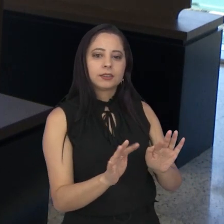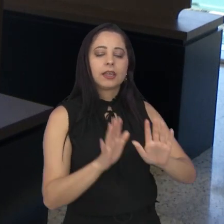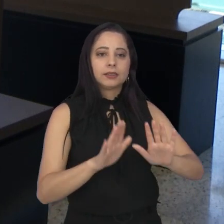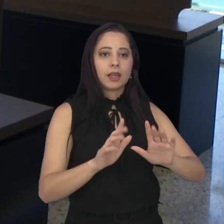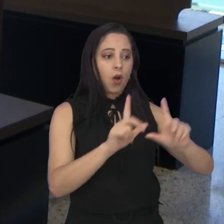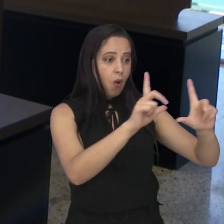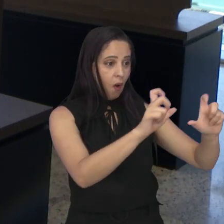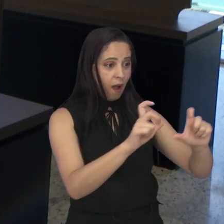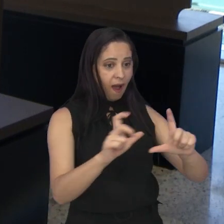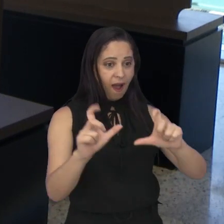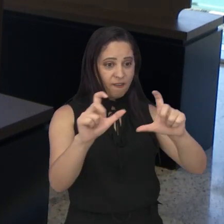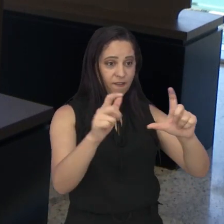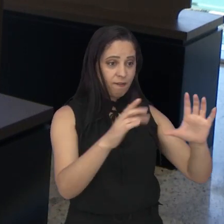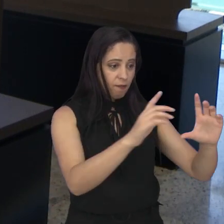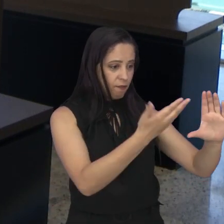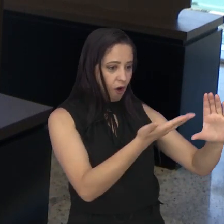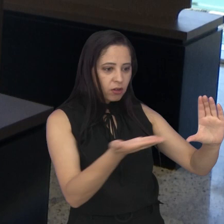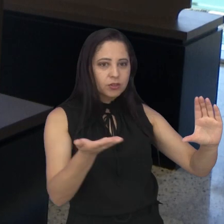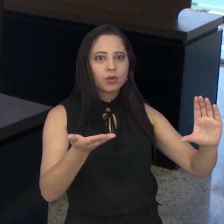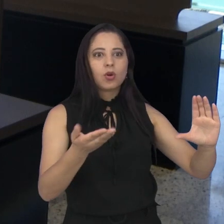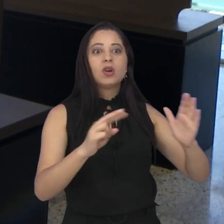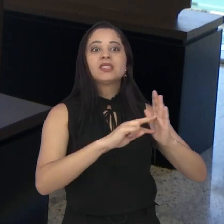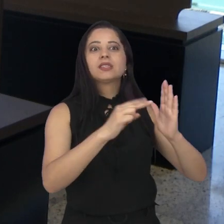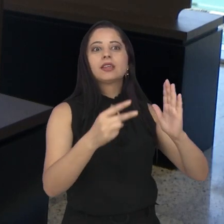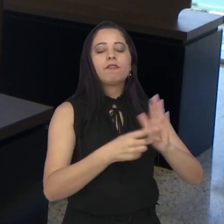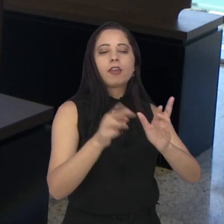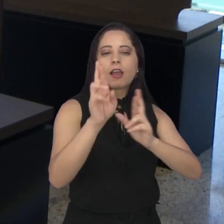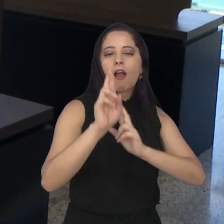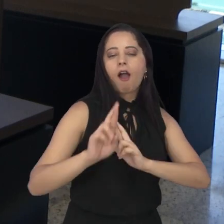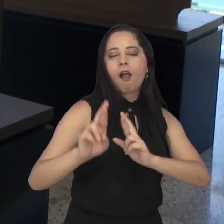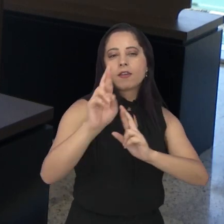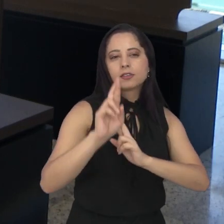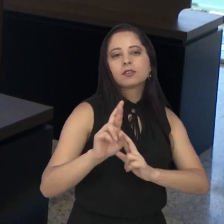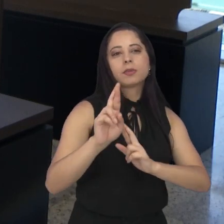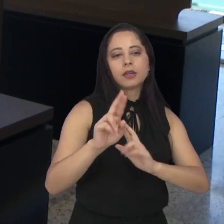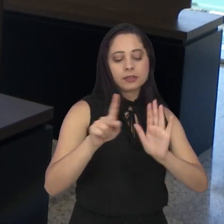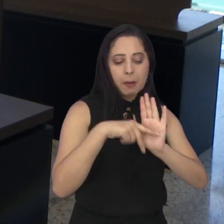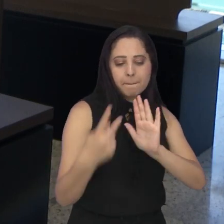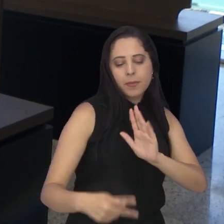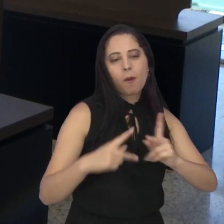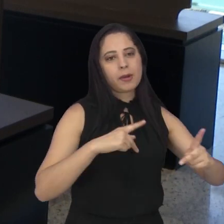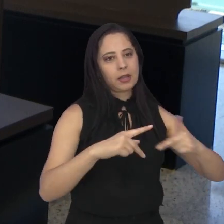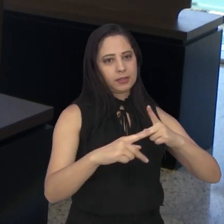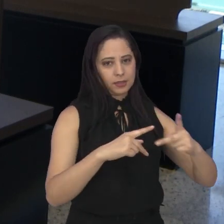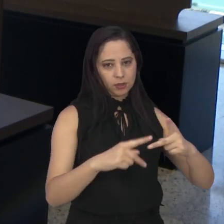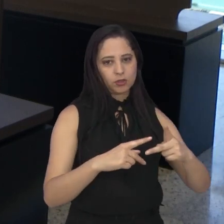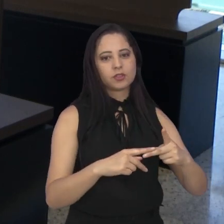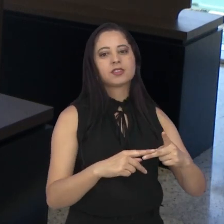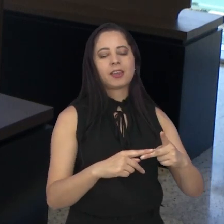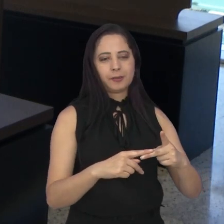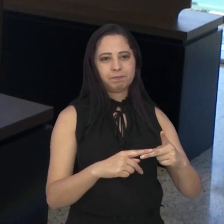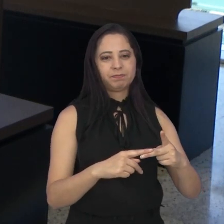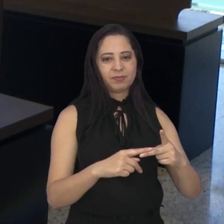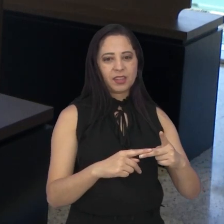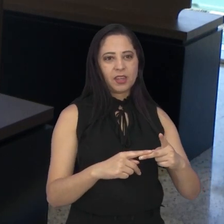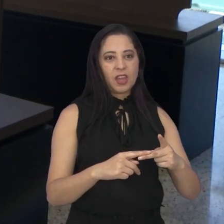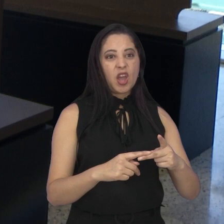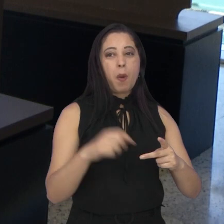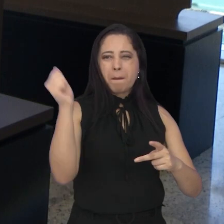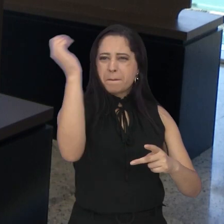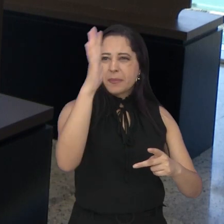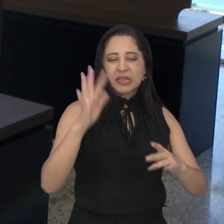acredito que é uma exposição de impacto, porque está falando das nossas raízes aqui de solo joseense, que